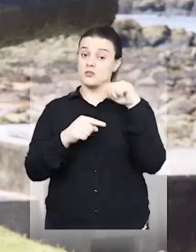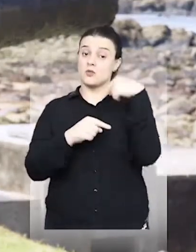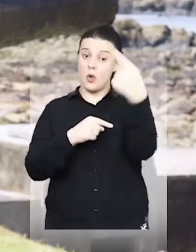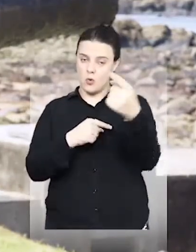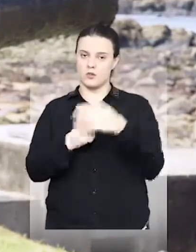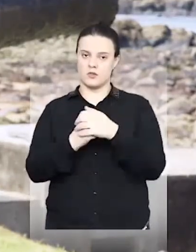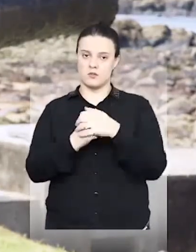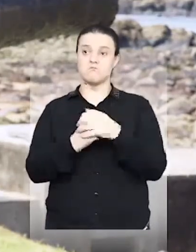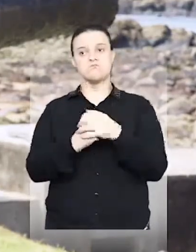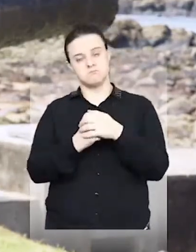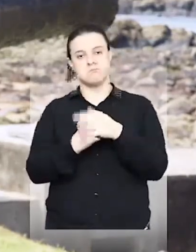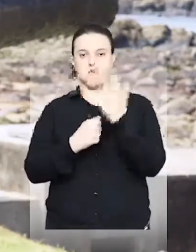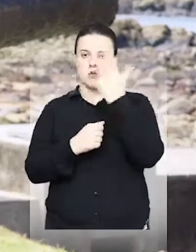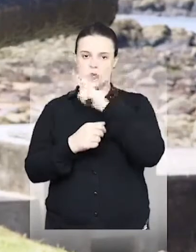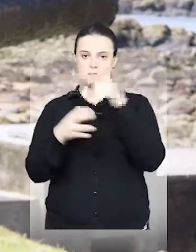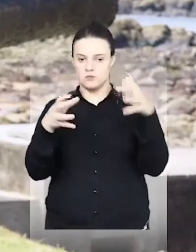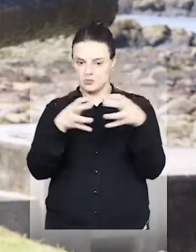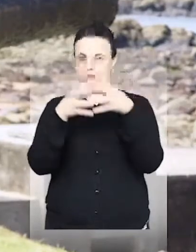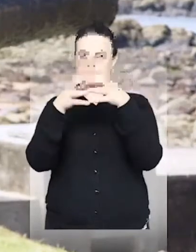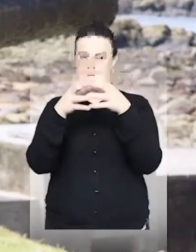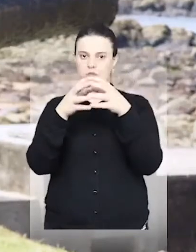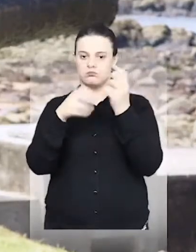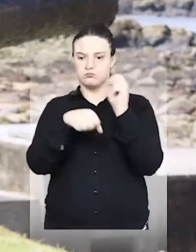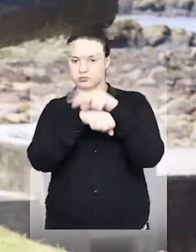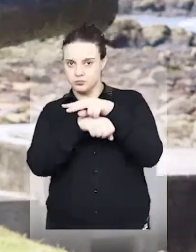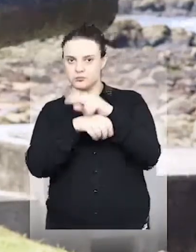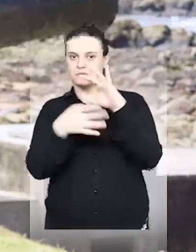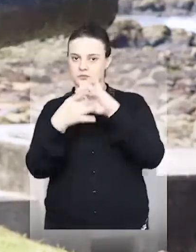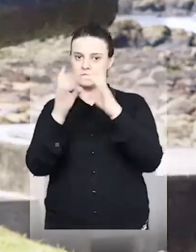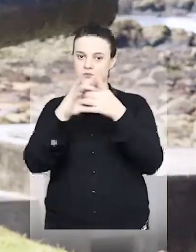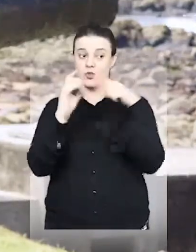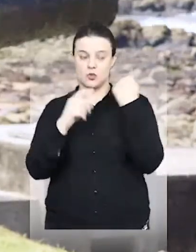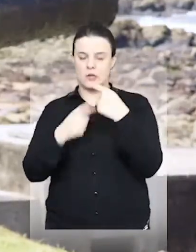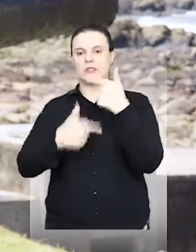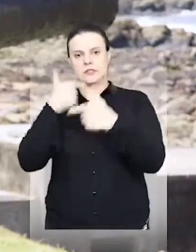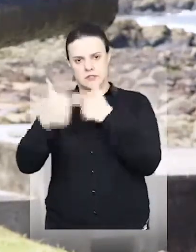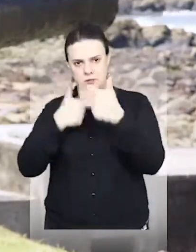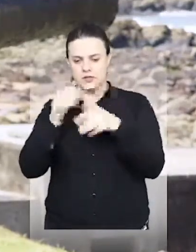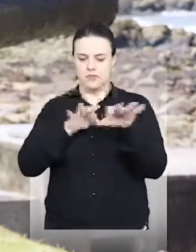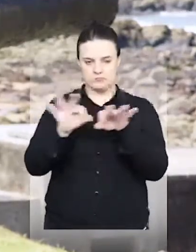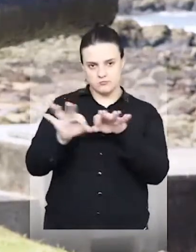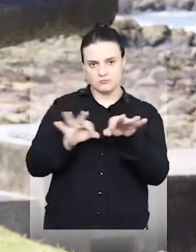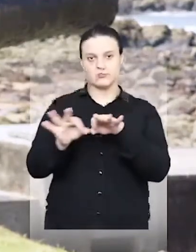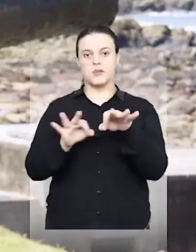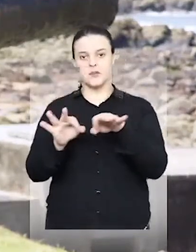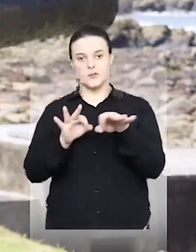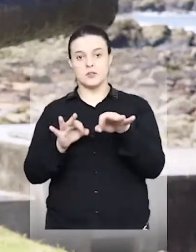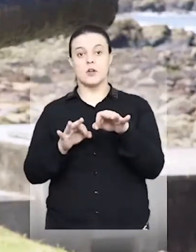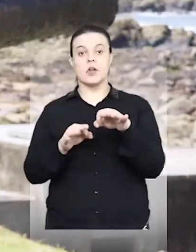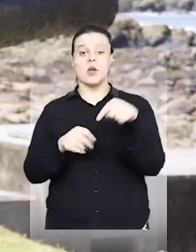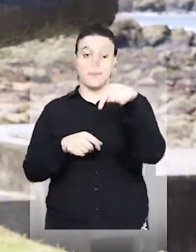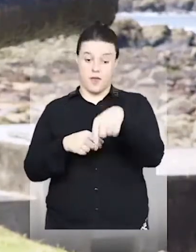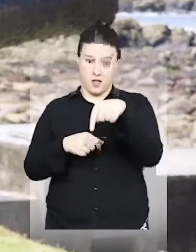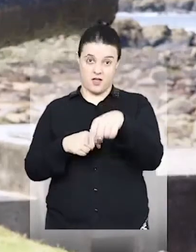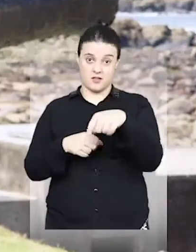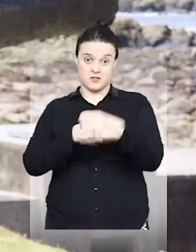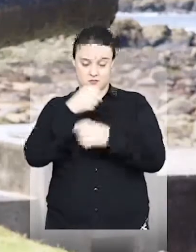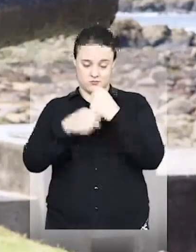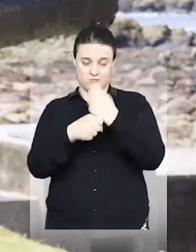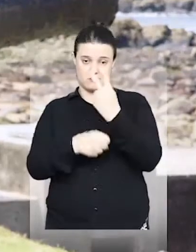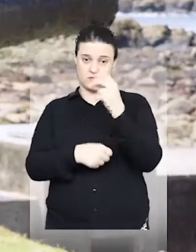Olimpíada essa classe deve entrar e a gente está trabalhando, fazendo um planejamento, né, que seria para